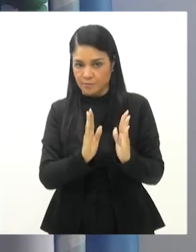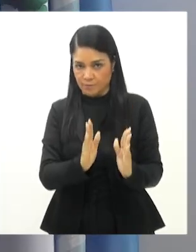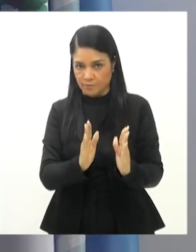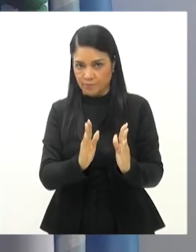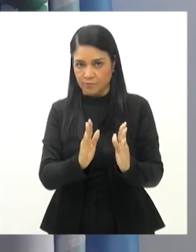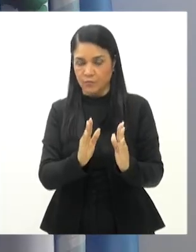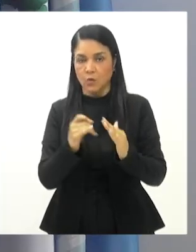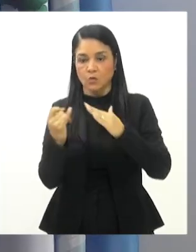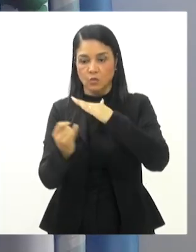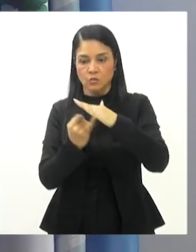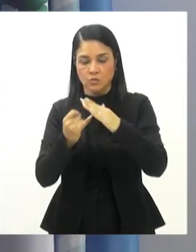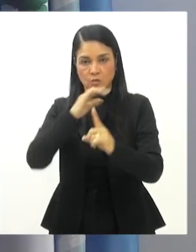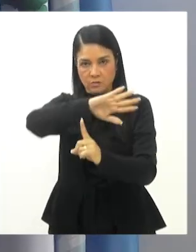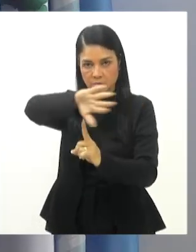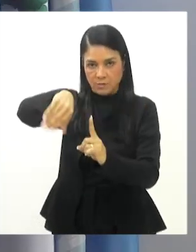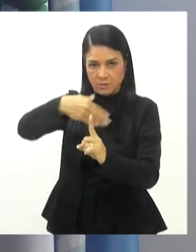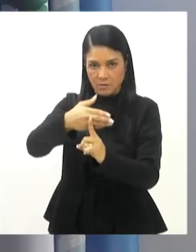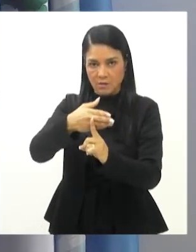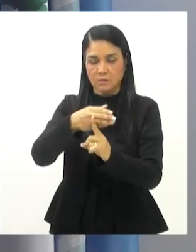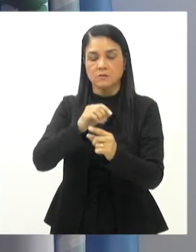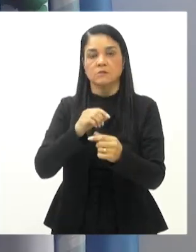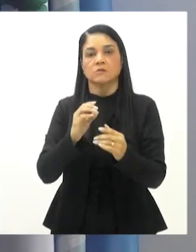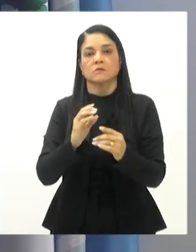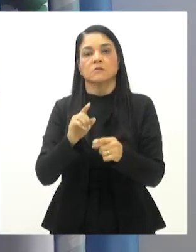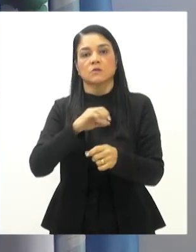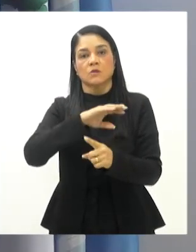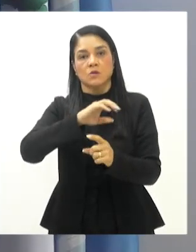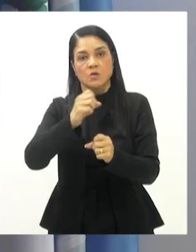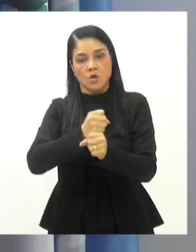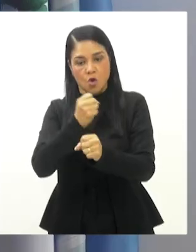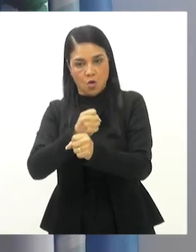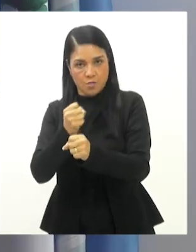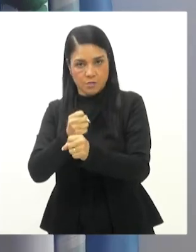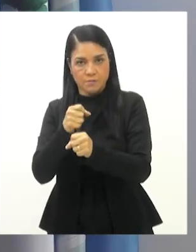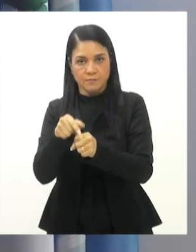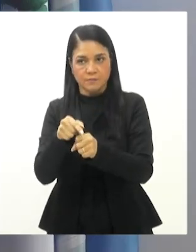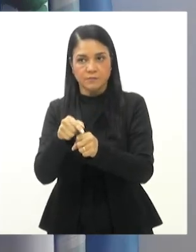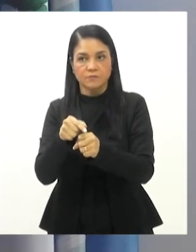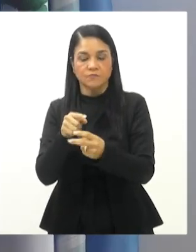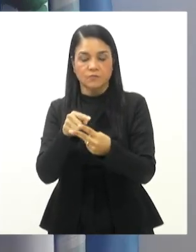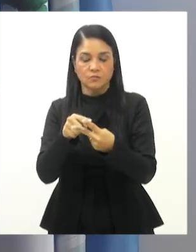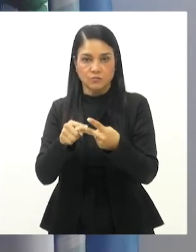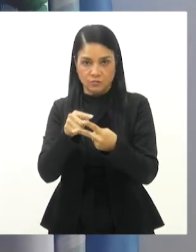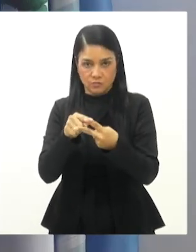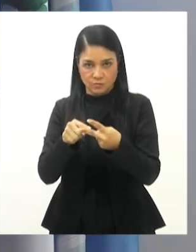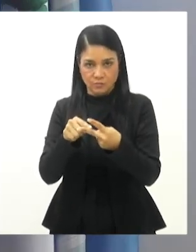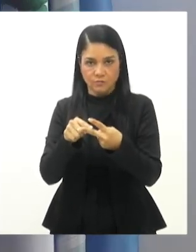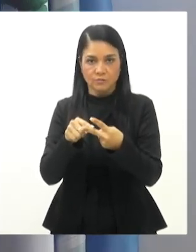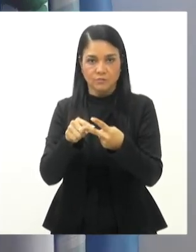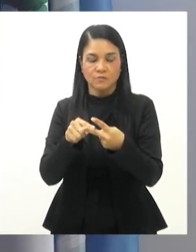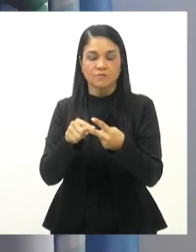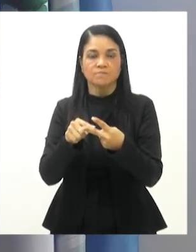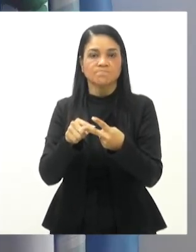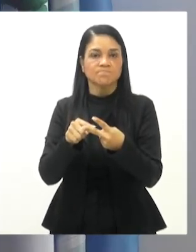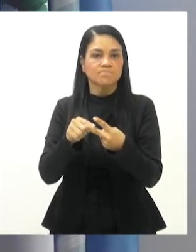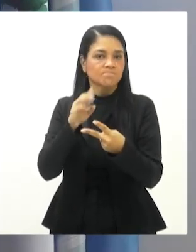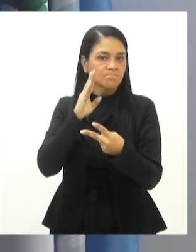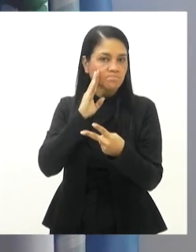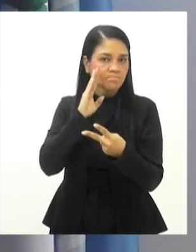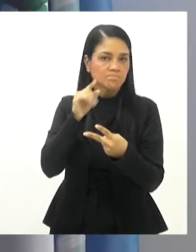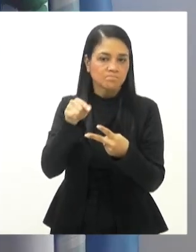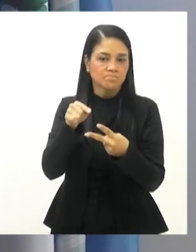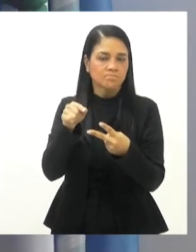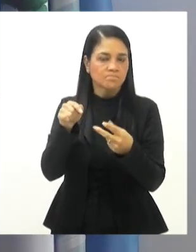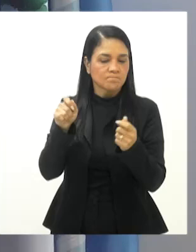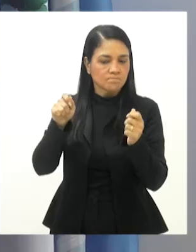os órgãos ambientais e de obras, é porque foram os órgãos que efetivamente tiveram a maior